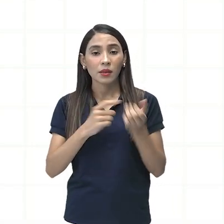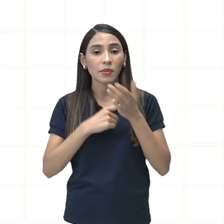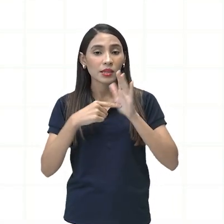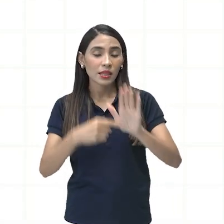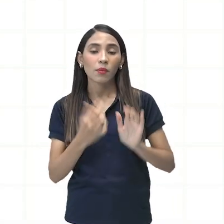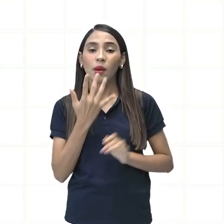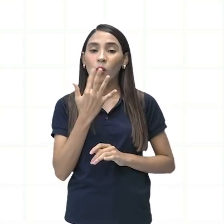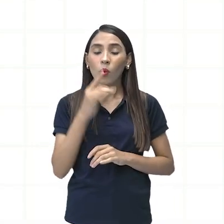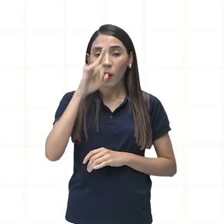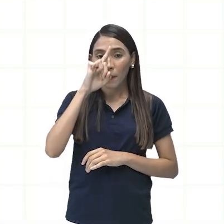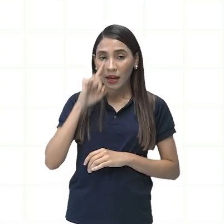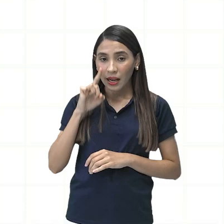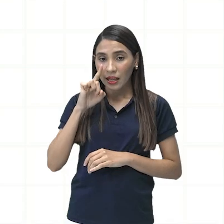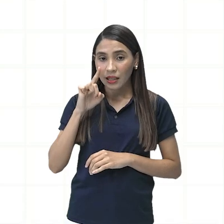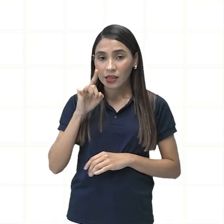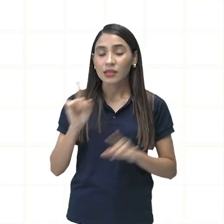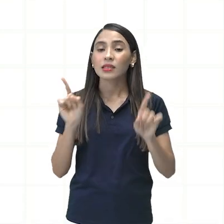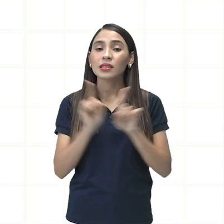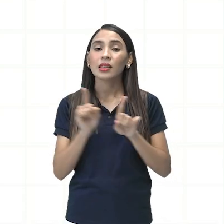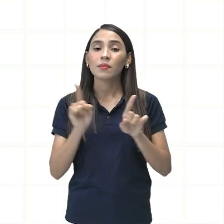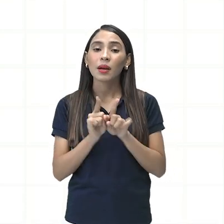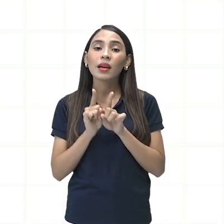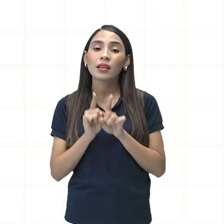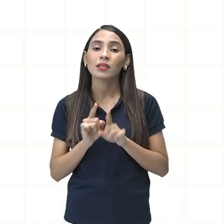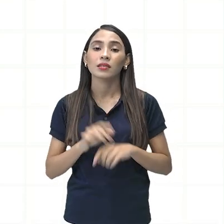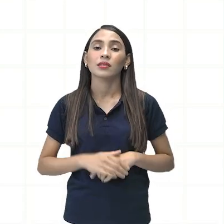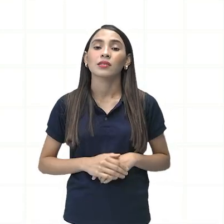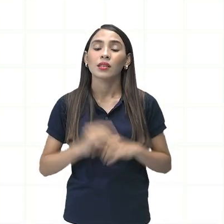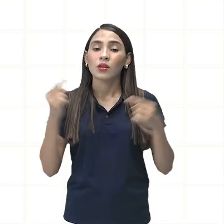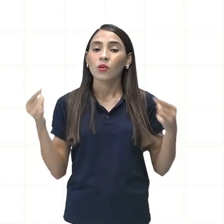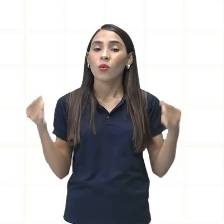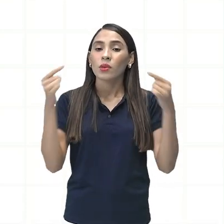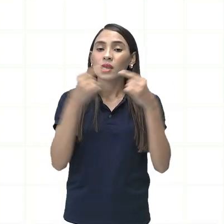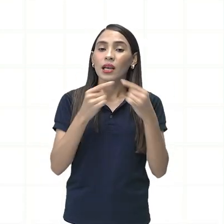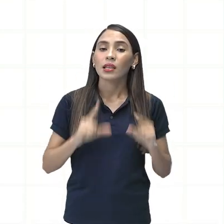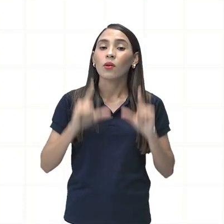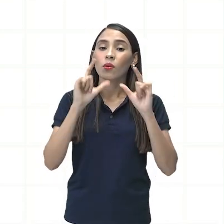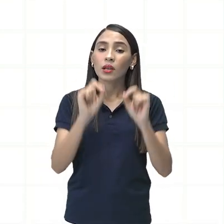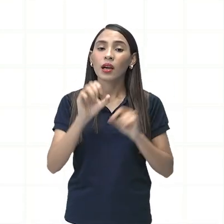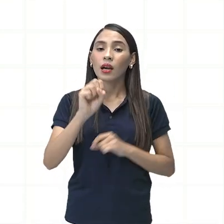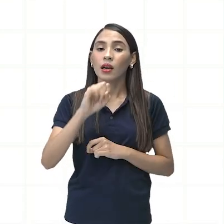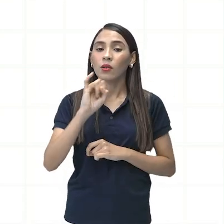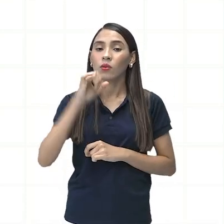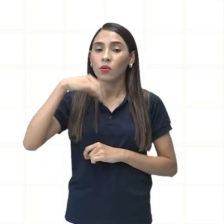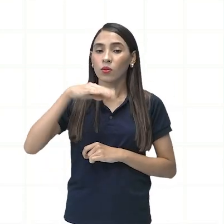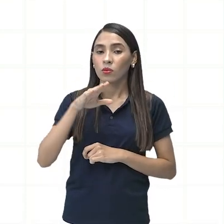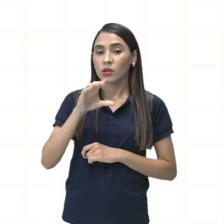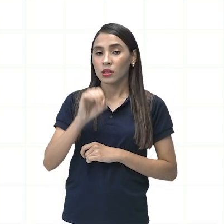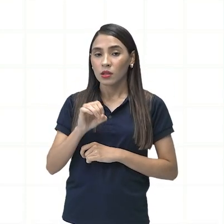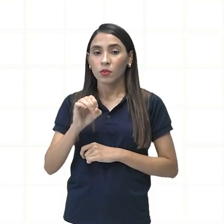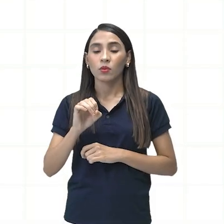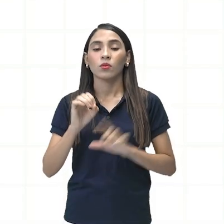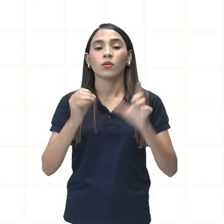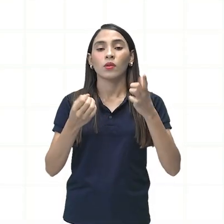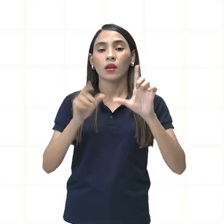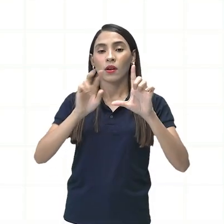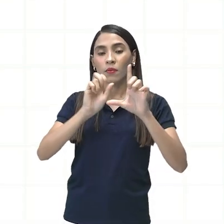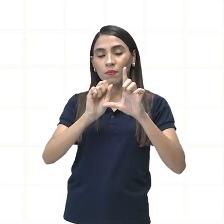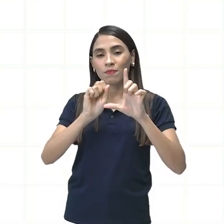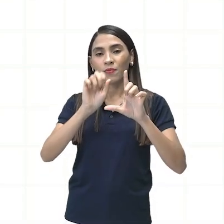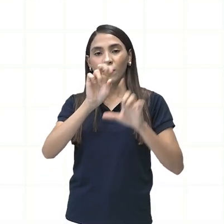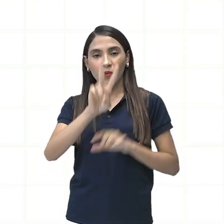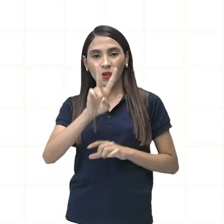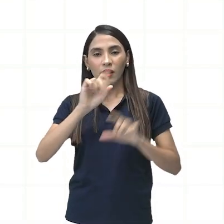uma coloração amarela e que ela estava associada ao símbolo de V maiúsculo.